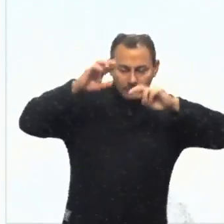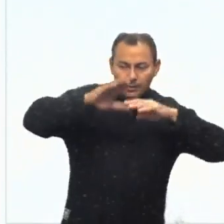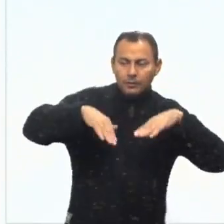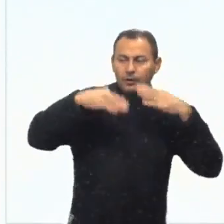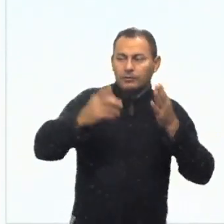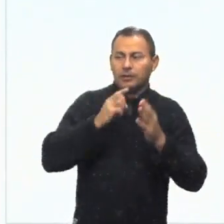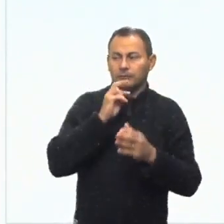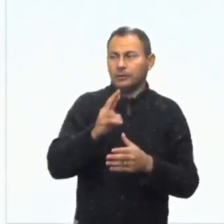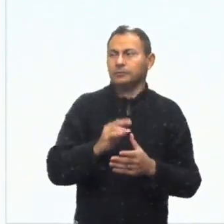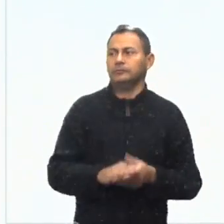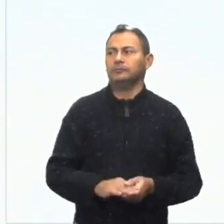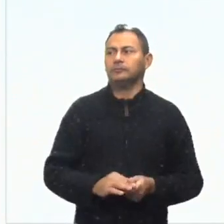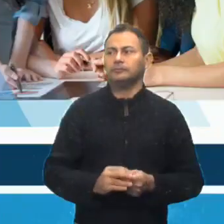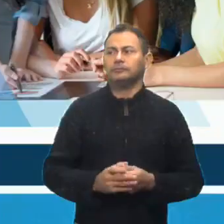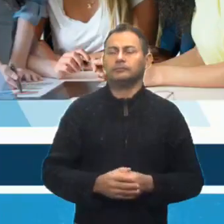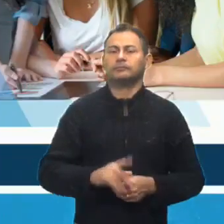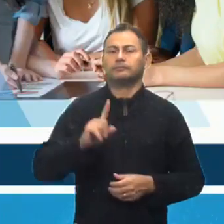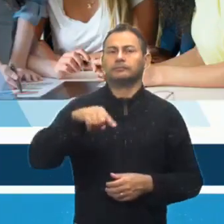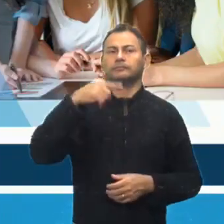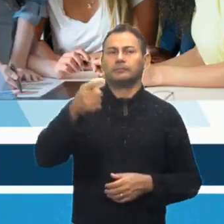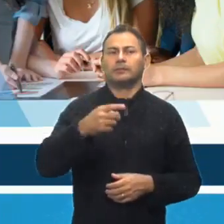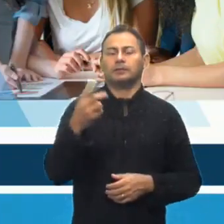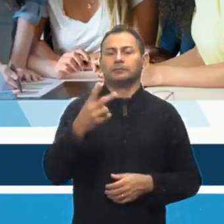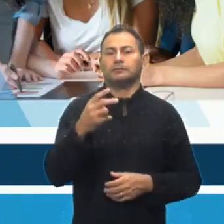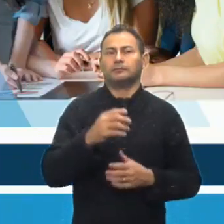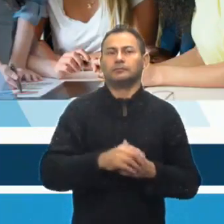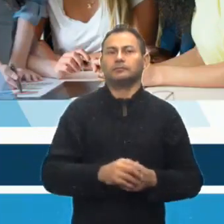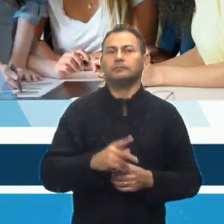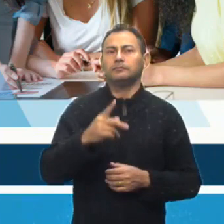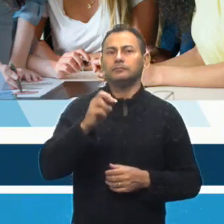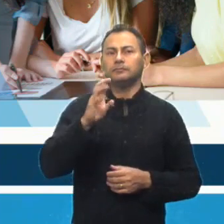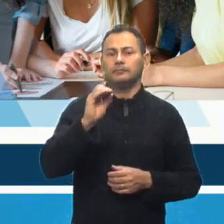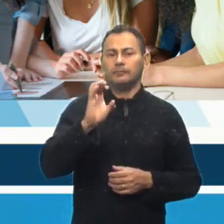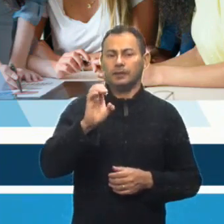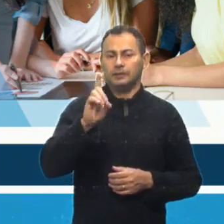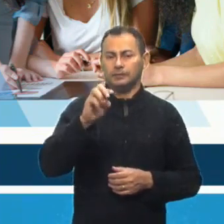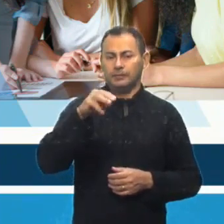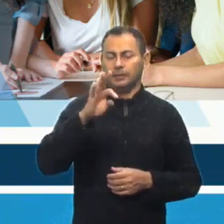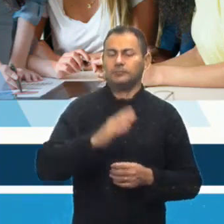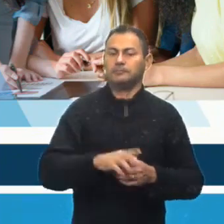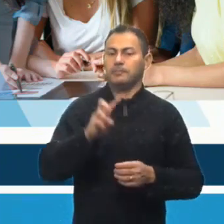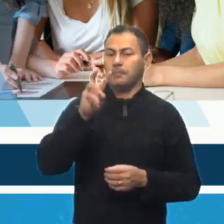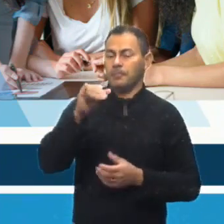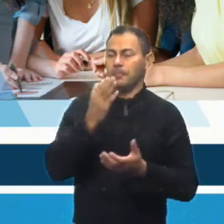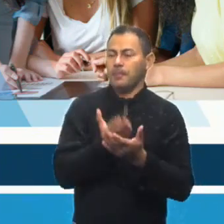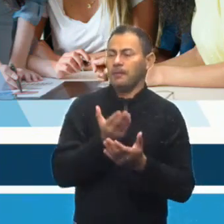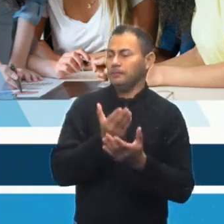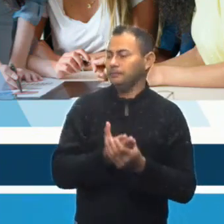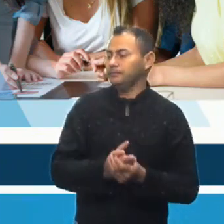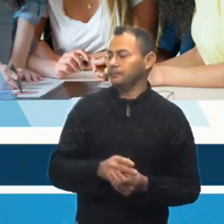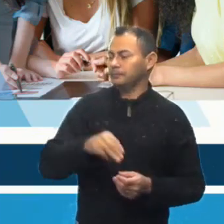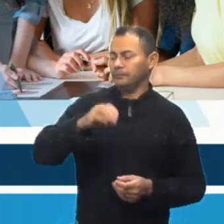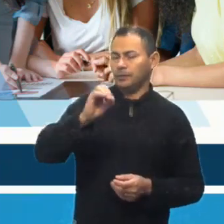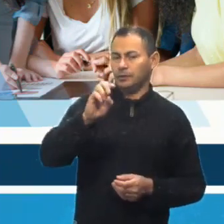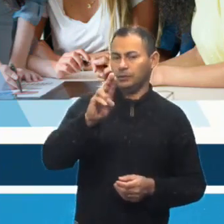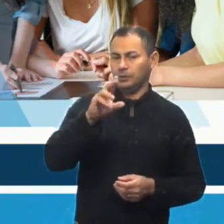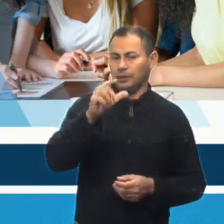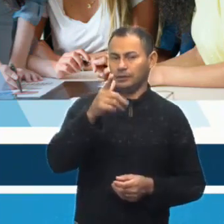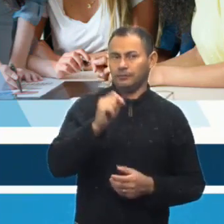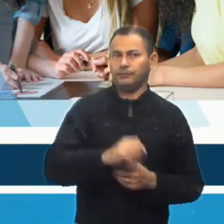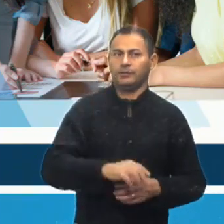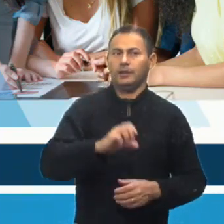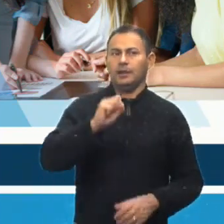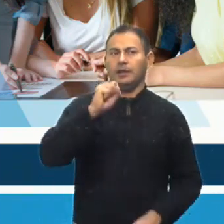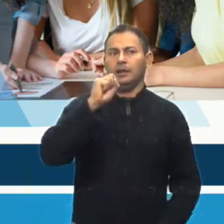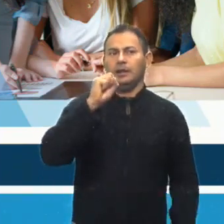é o resultado. Depois, o segundo procedimento, você vai estudar a modulação